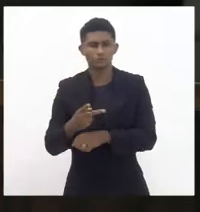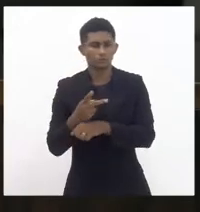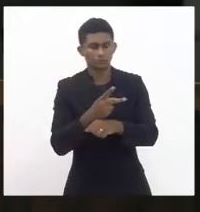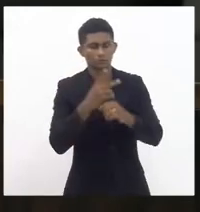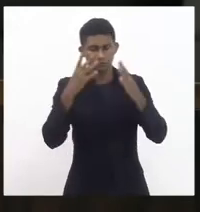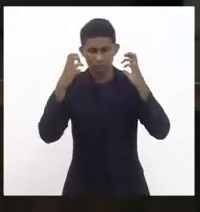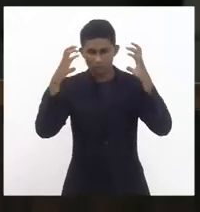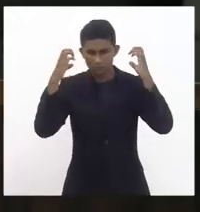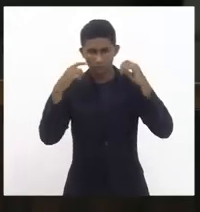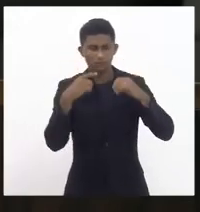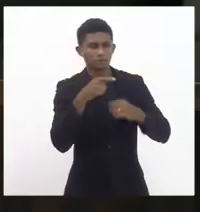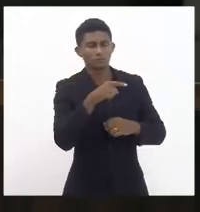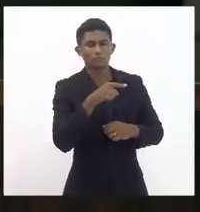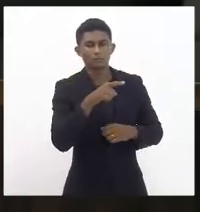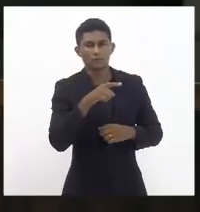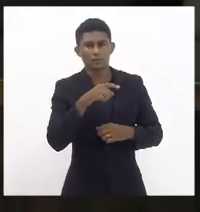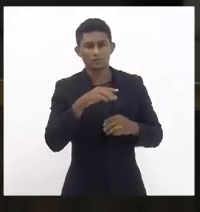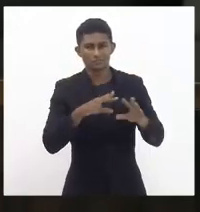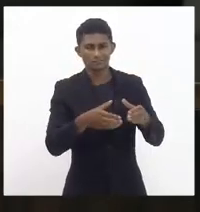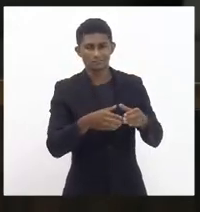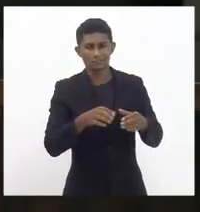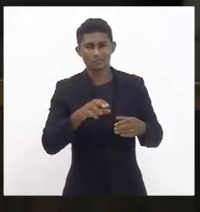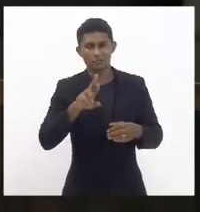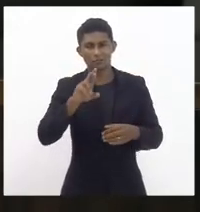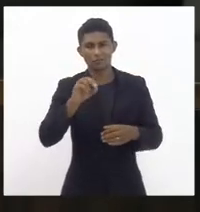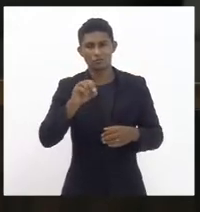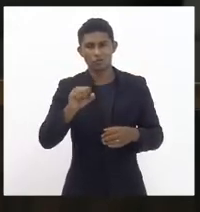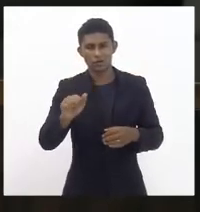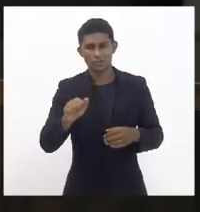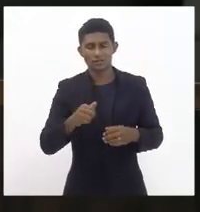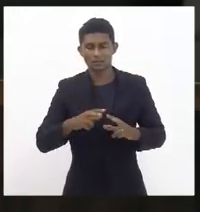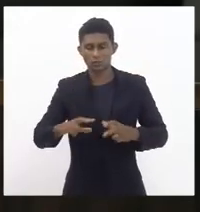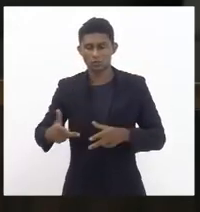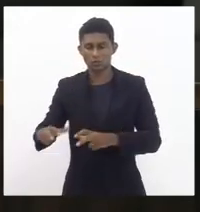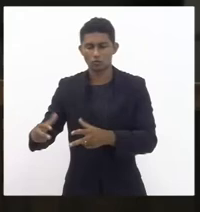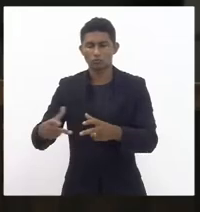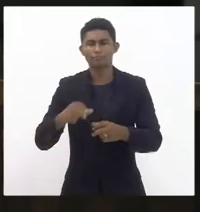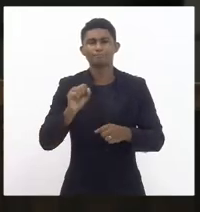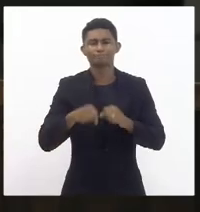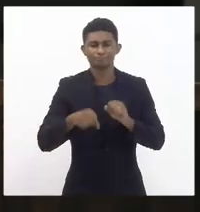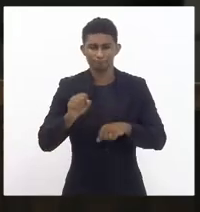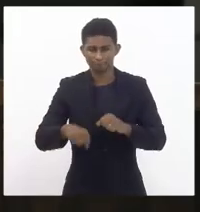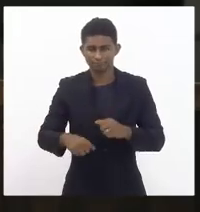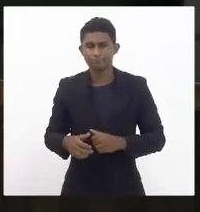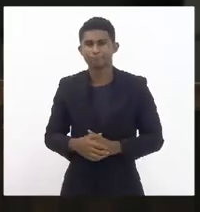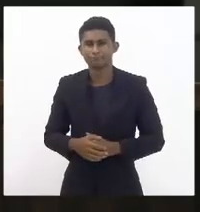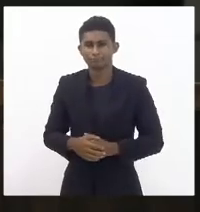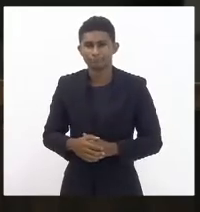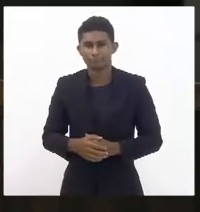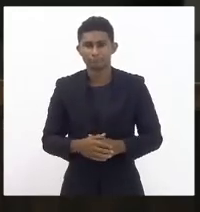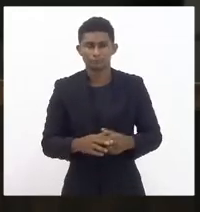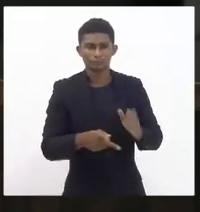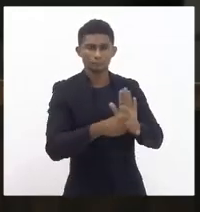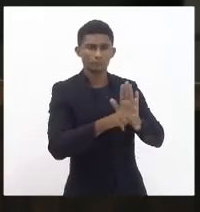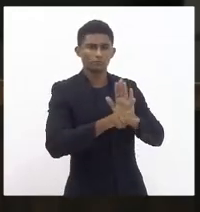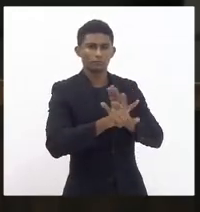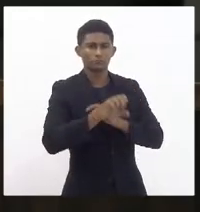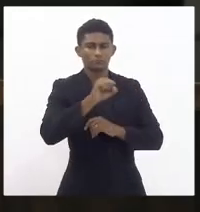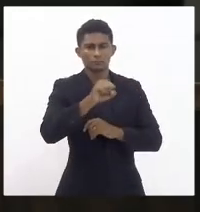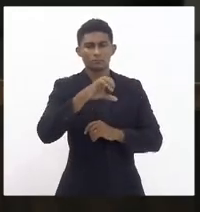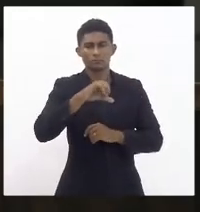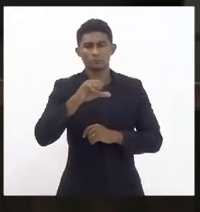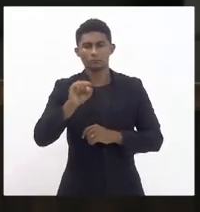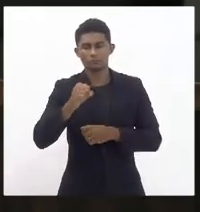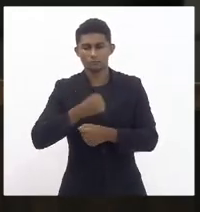Franco a fundação Rosa Luxemburgo parecer da comissão de normas internas e proposições externas favorável Sérgio Fernandes pode resolução